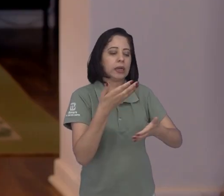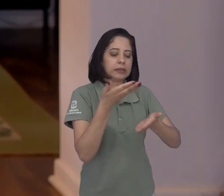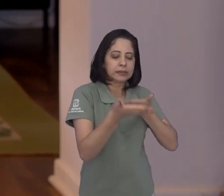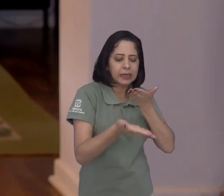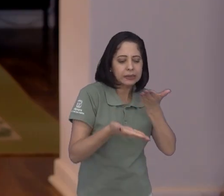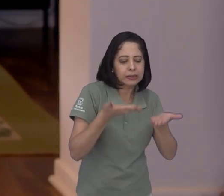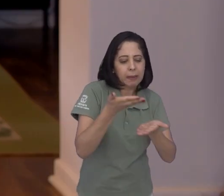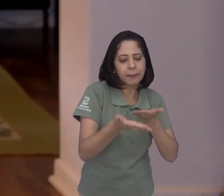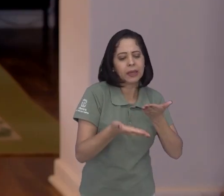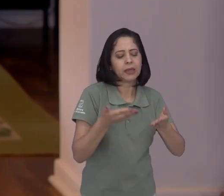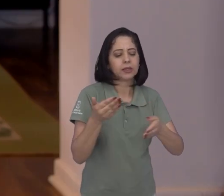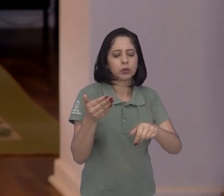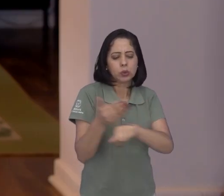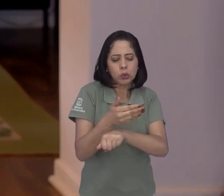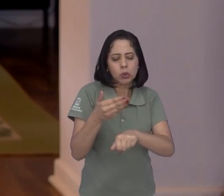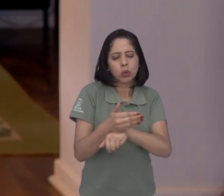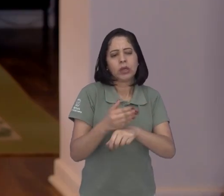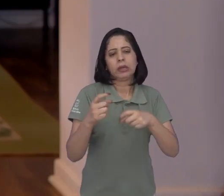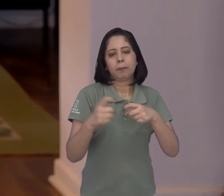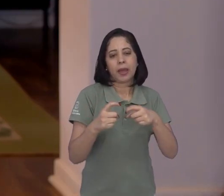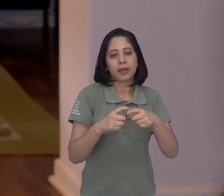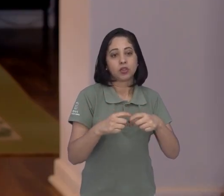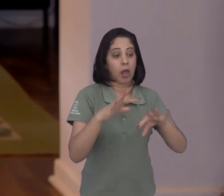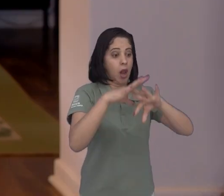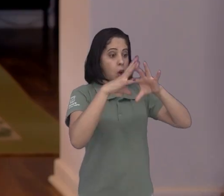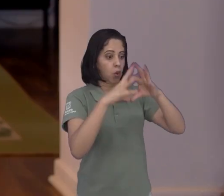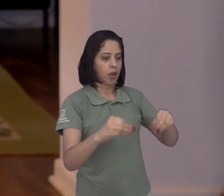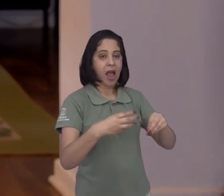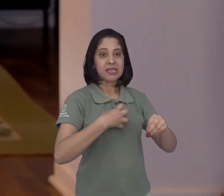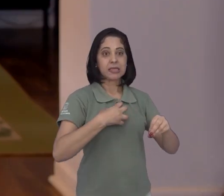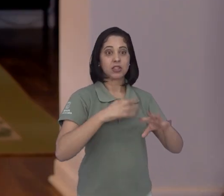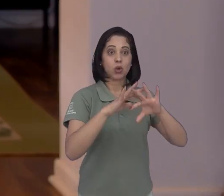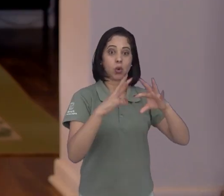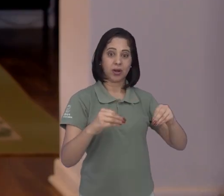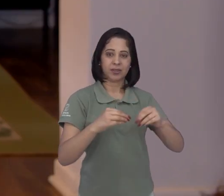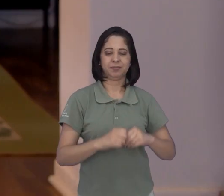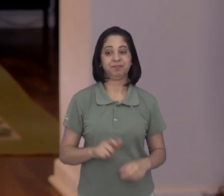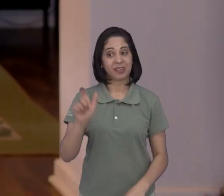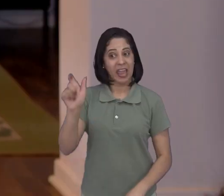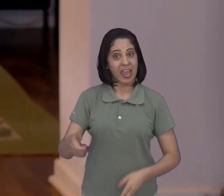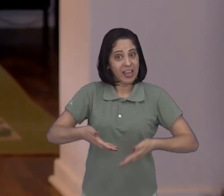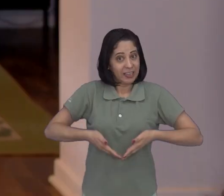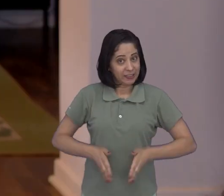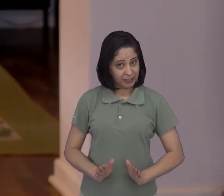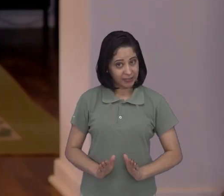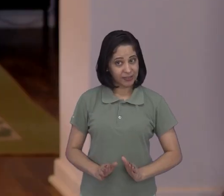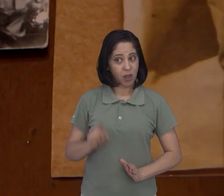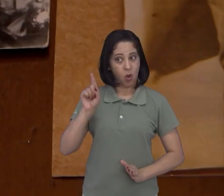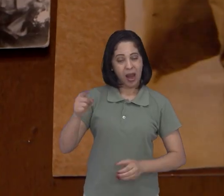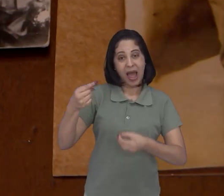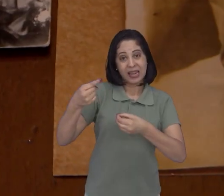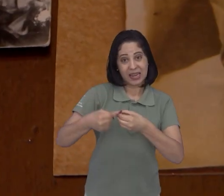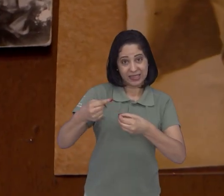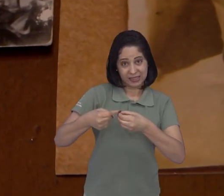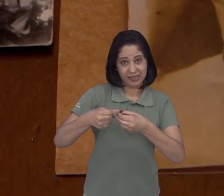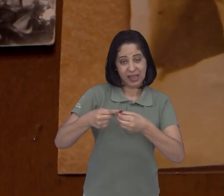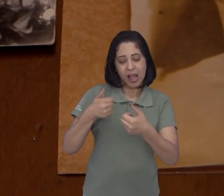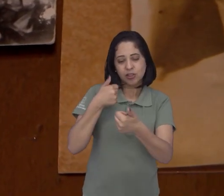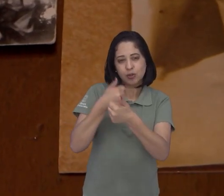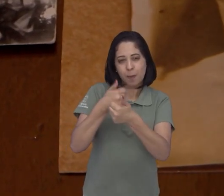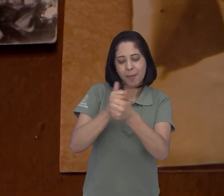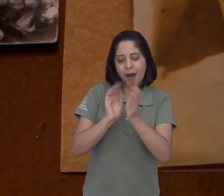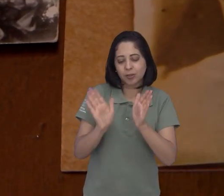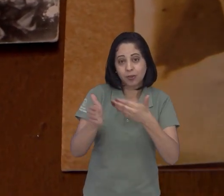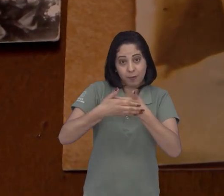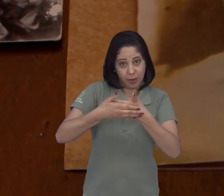Mas depois de um ano, ele se curou, se sentiu curado. Altino nasceu em